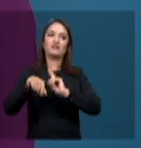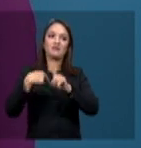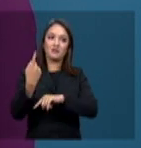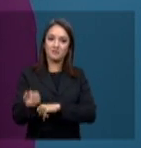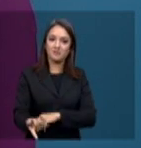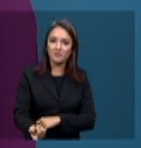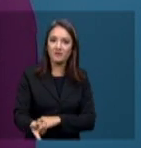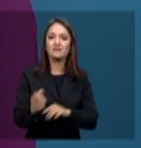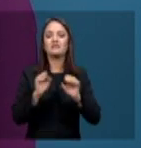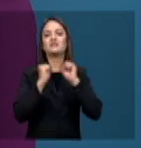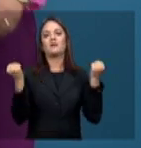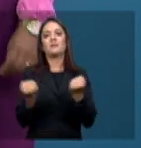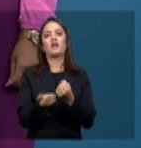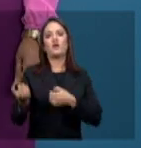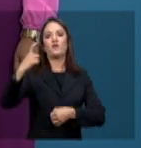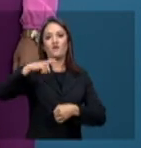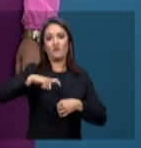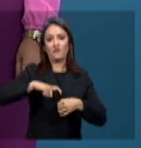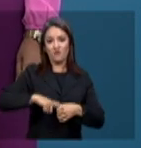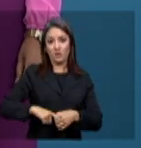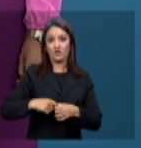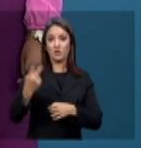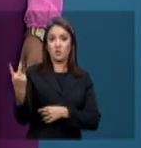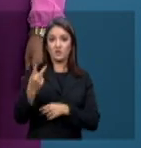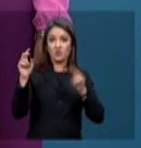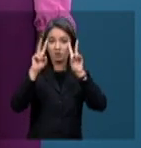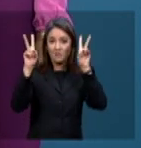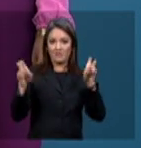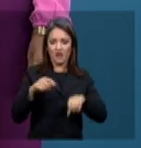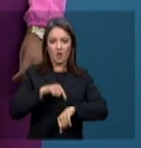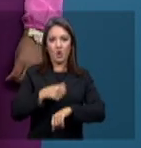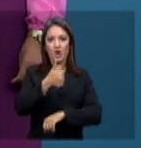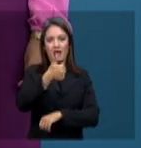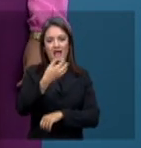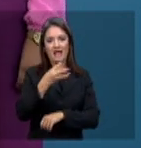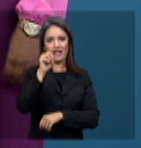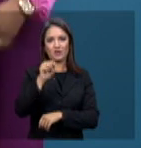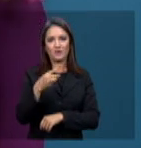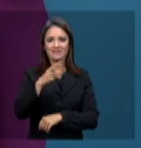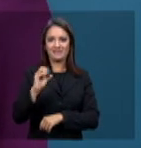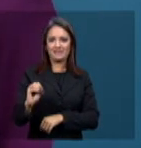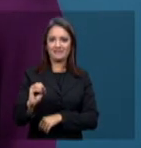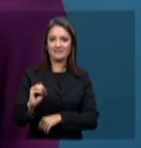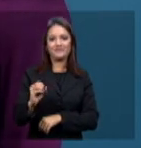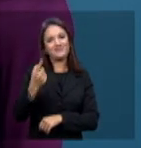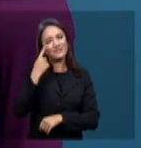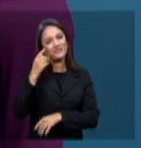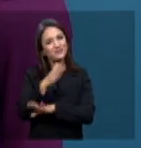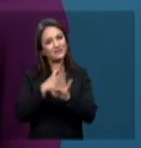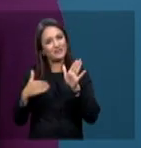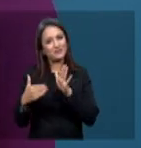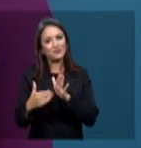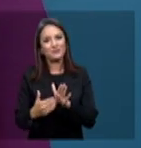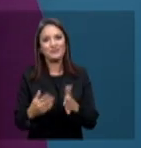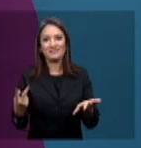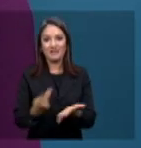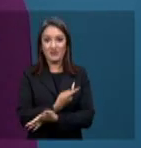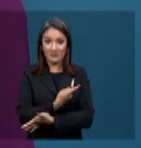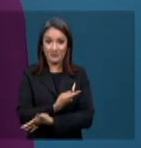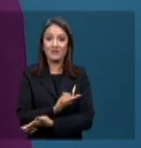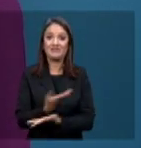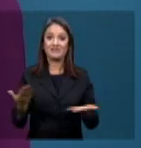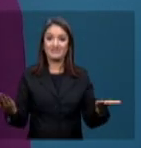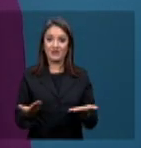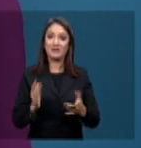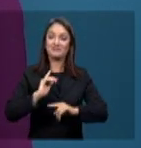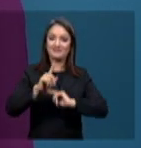mais o seminário será retomado com o segundo o painel as 2:30 da tarde você acompanha a cobertura completa dessa primeira parte